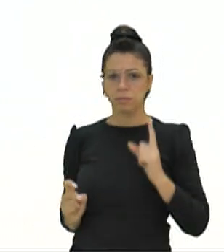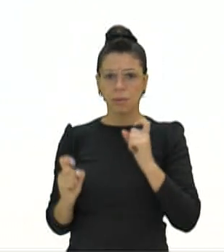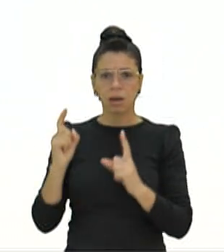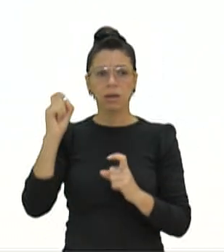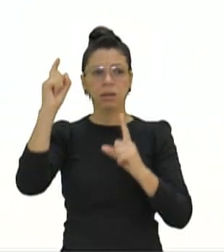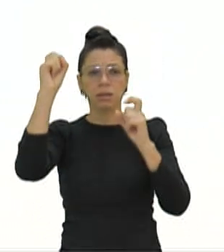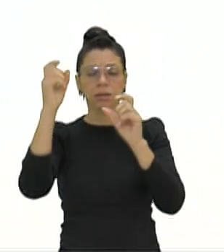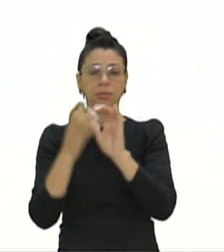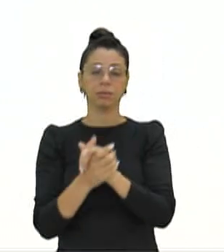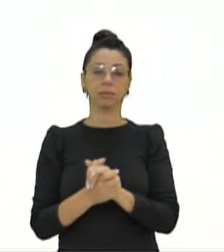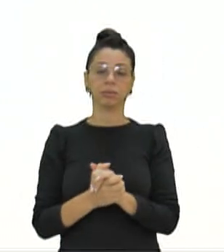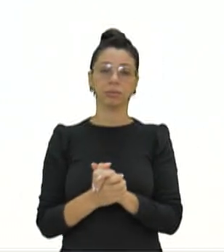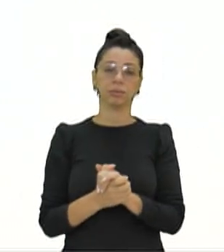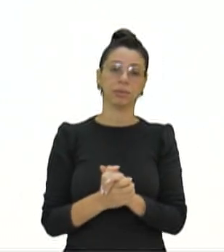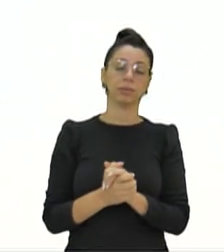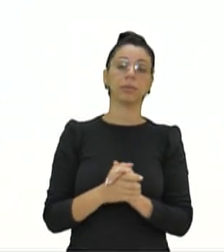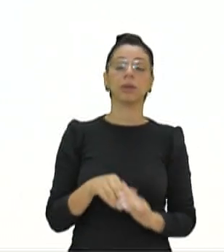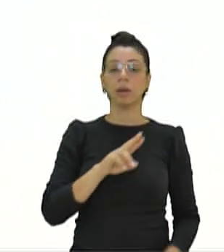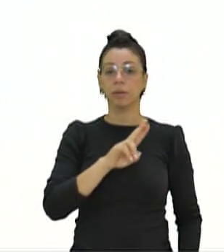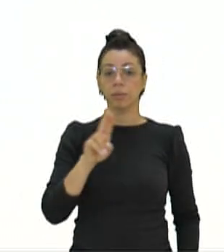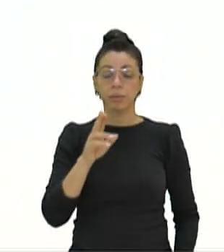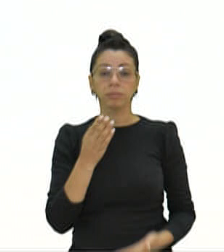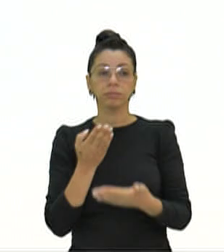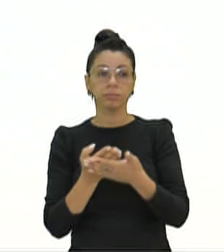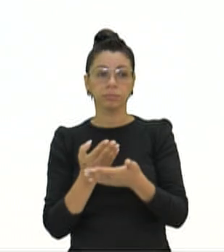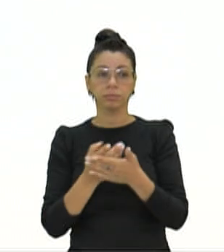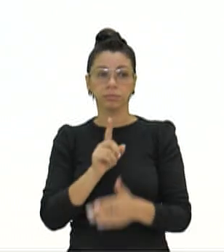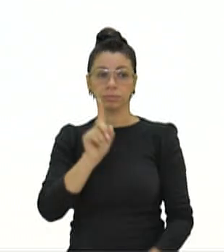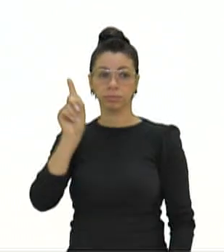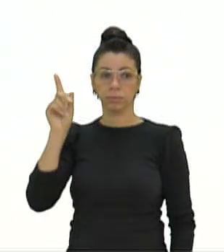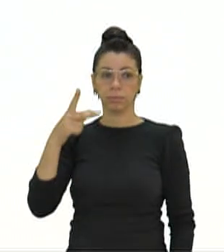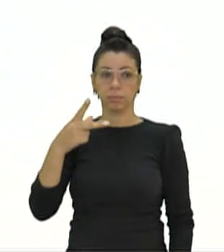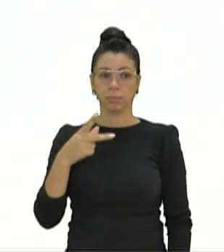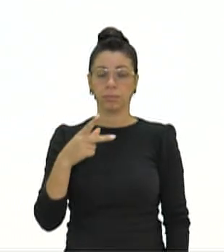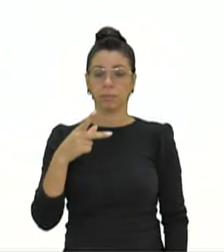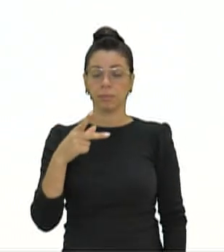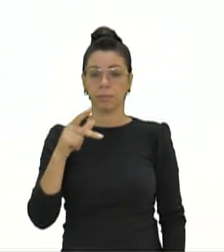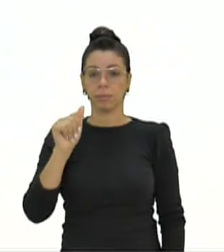seres patogênicos que a gente já estudou, são aqueles causadores